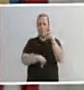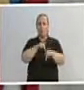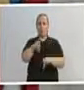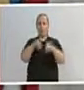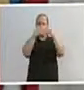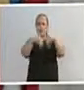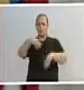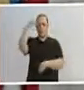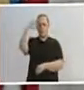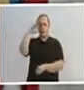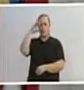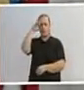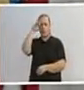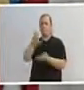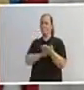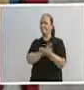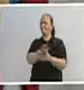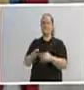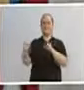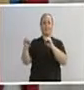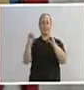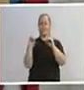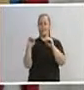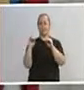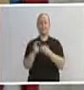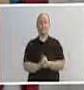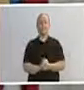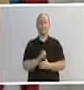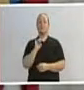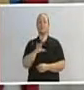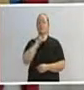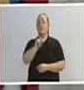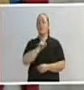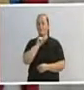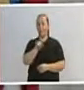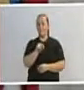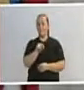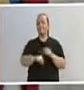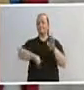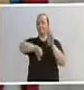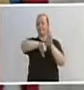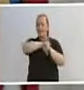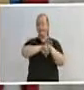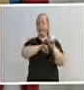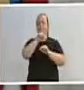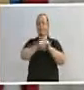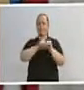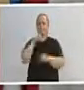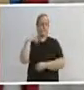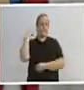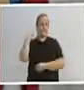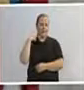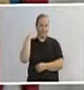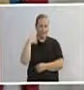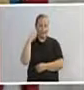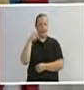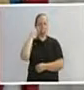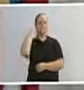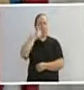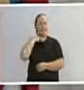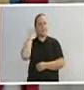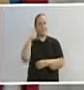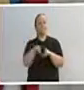grande prejuízo que está sendo imputado ao povo brasileiro é o prejuízo deste crime que aqueles deputados fizeram e que esses senadores até o presente